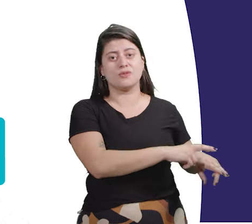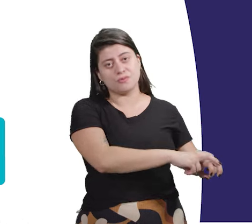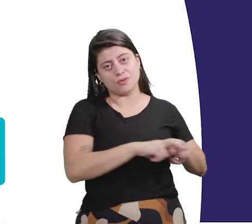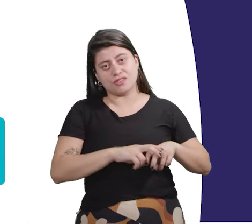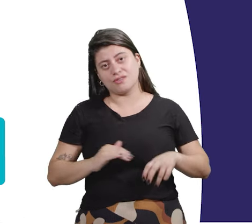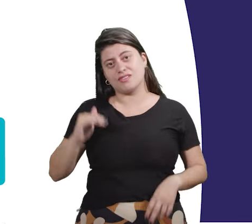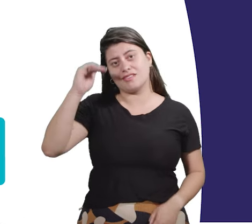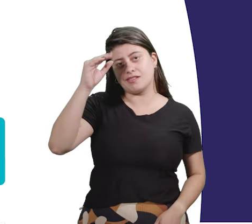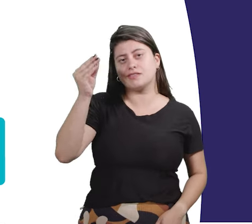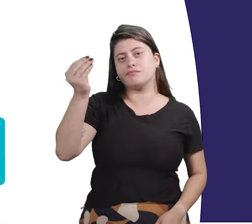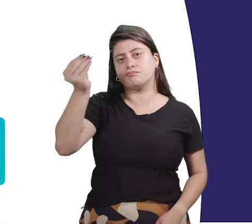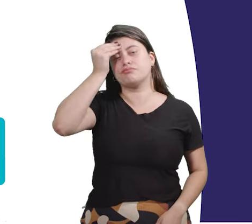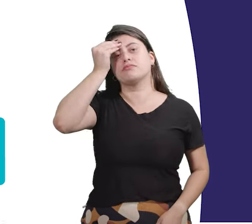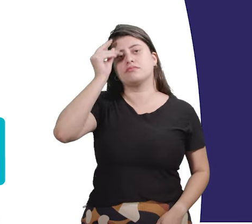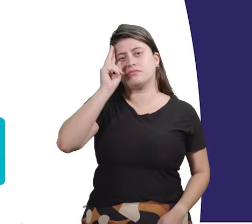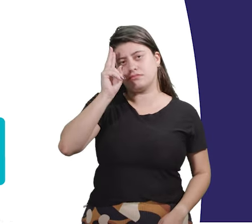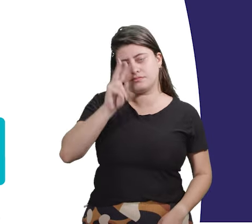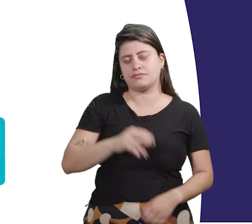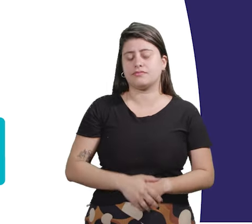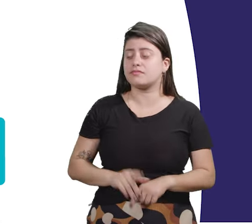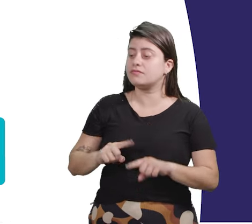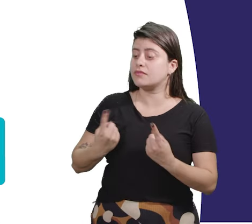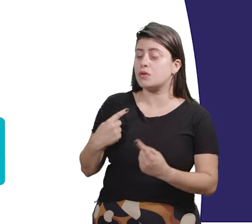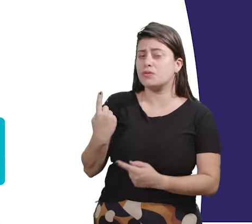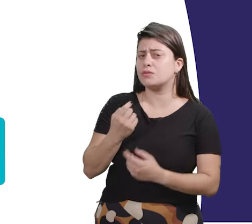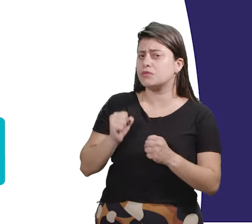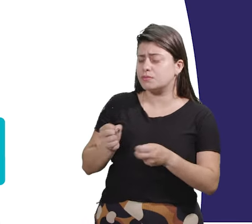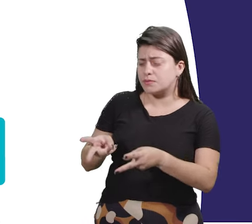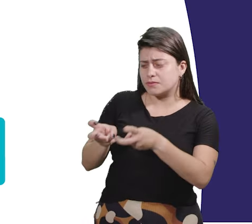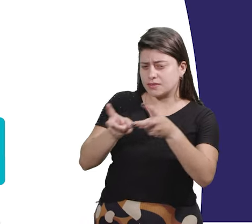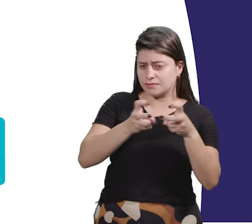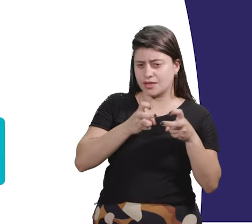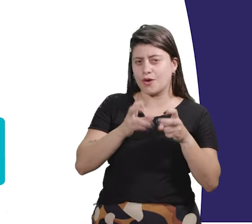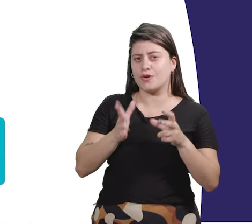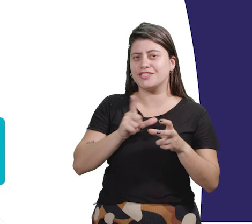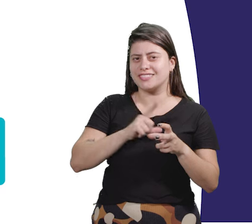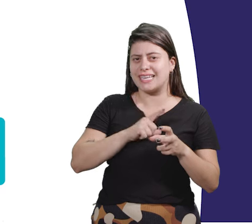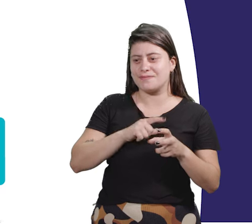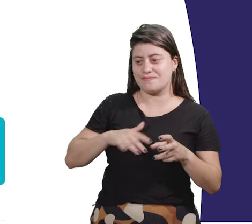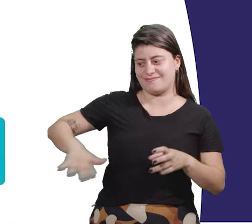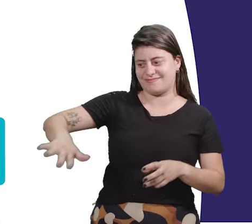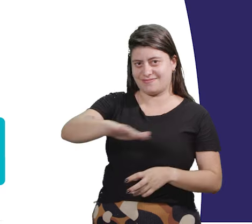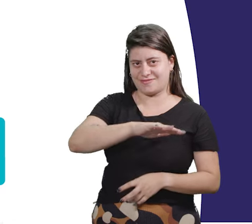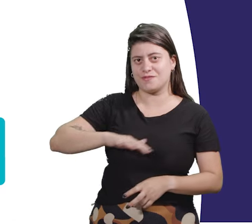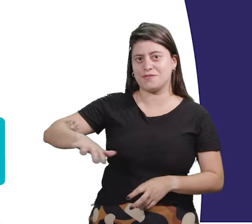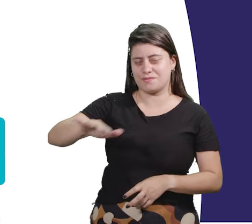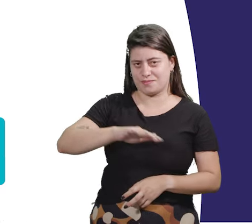sequela. O que a gente pode ver é que hoje a gente tem uma geração, né, que a gente